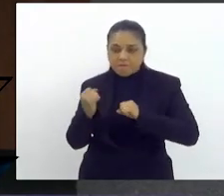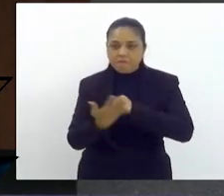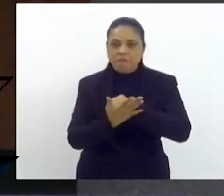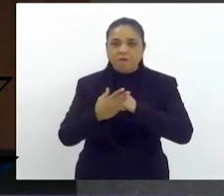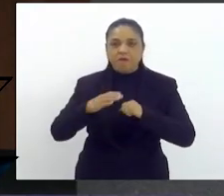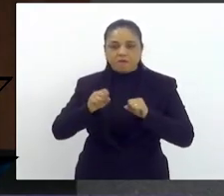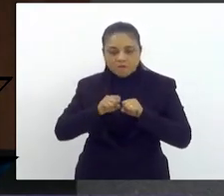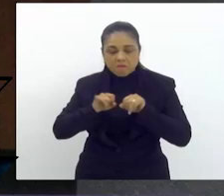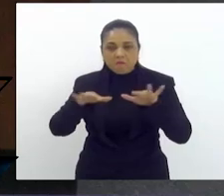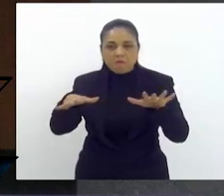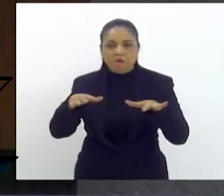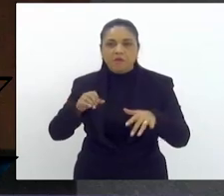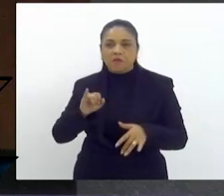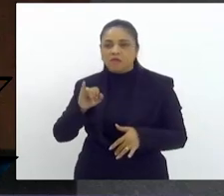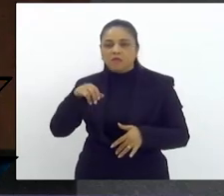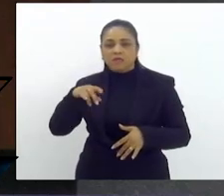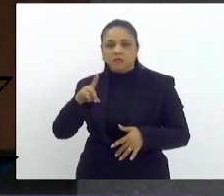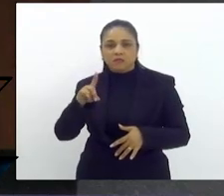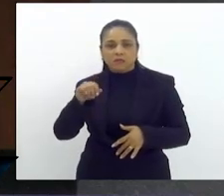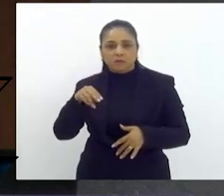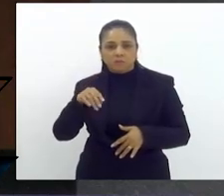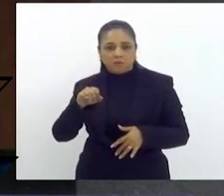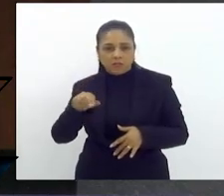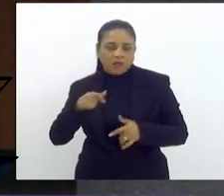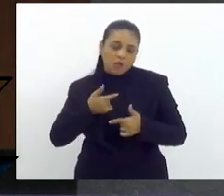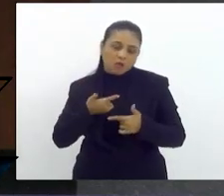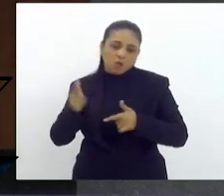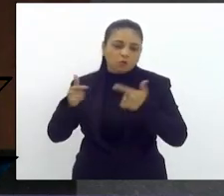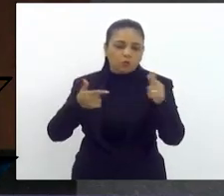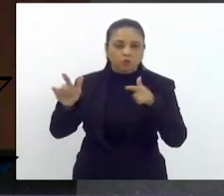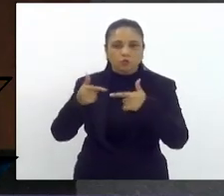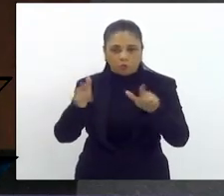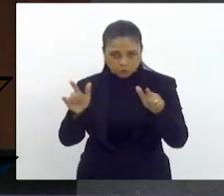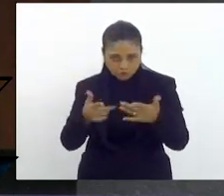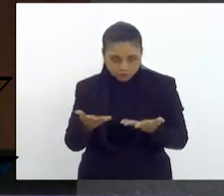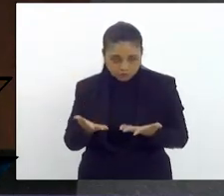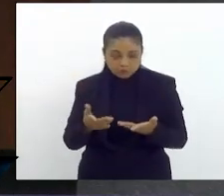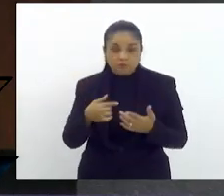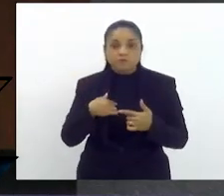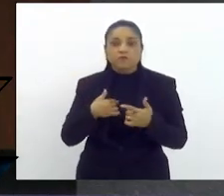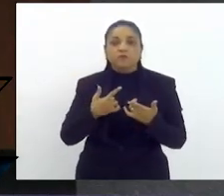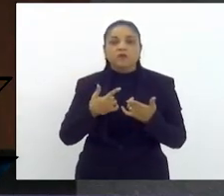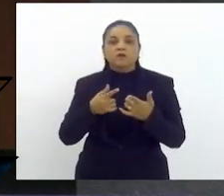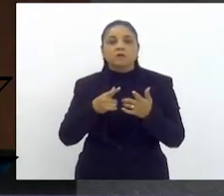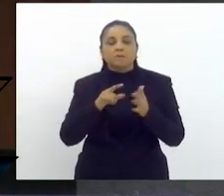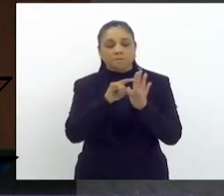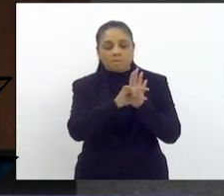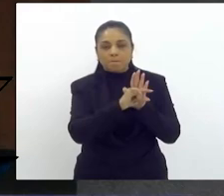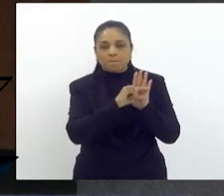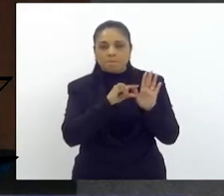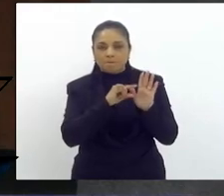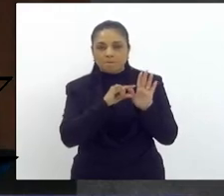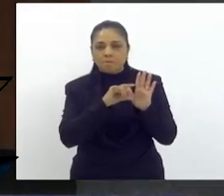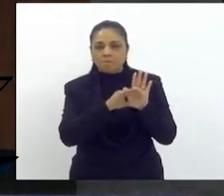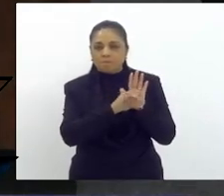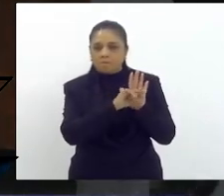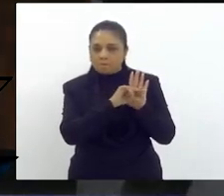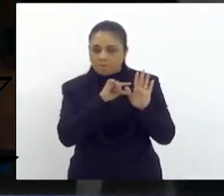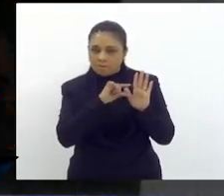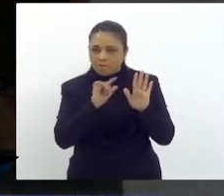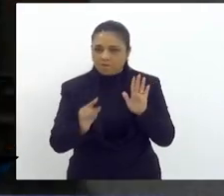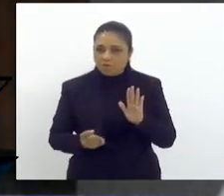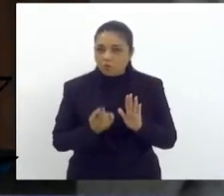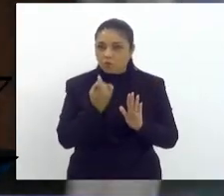endemias ou outros surtos e o parágrafo único também faz uma correção